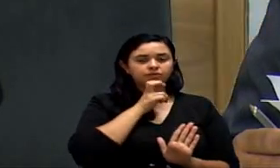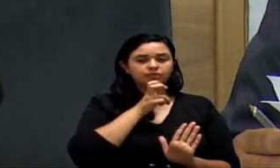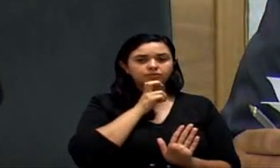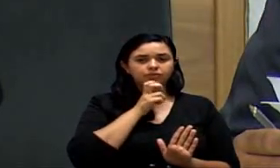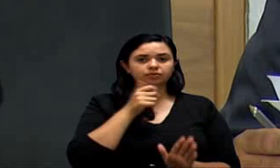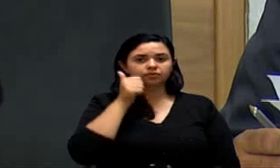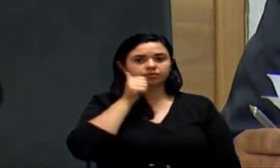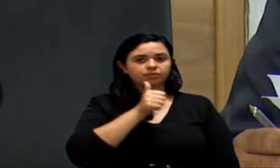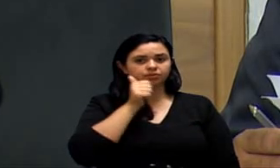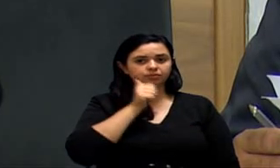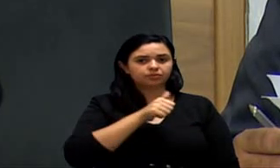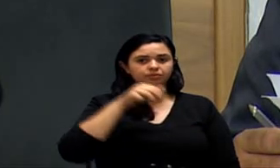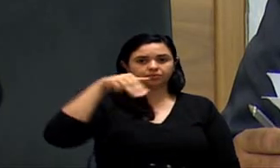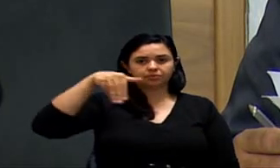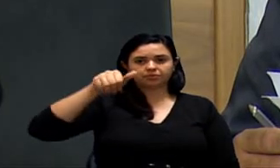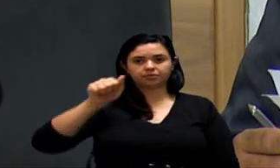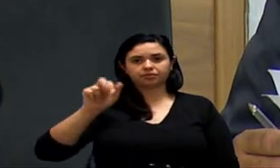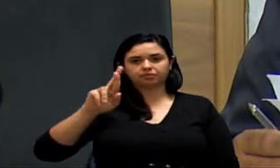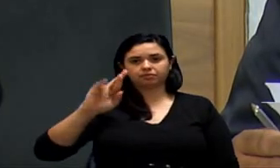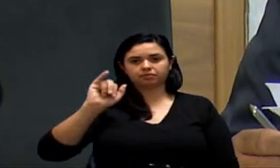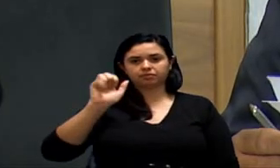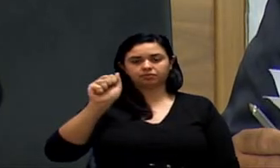senhora Maria Cristina.